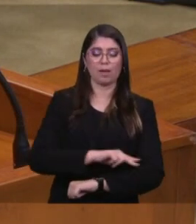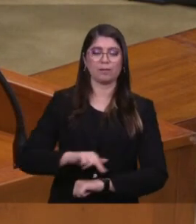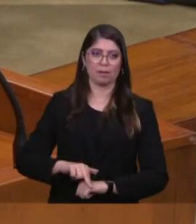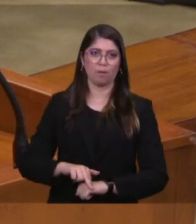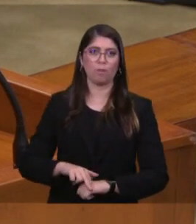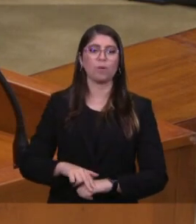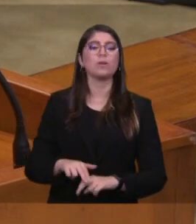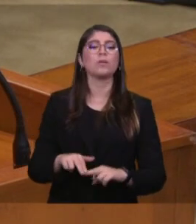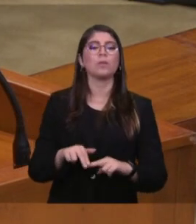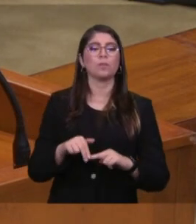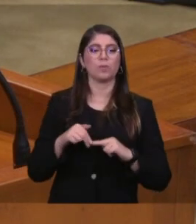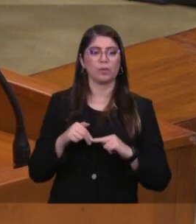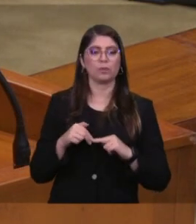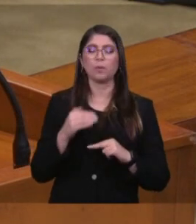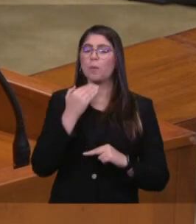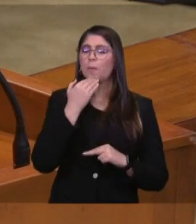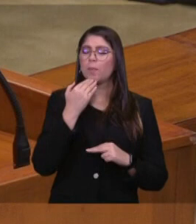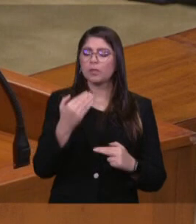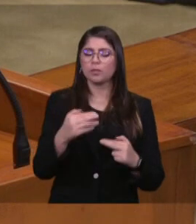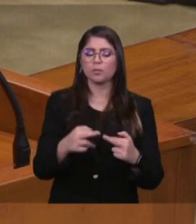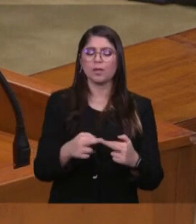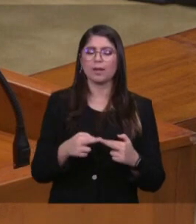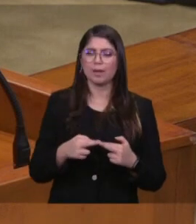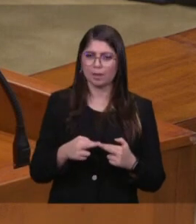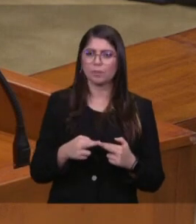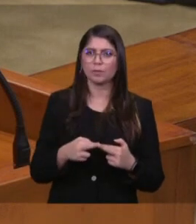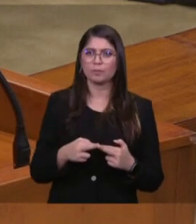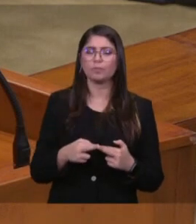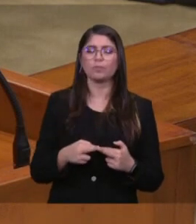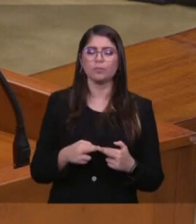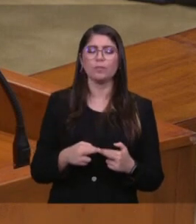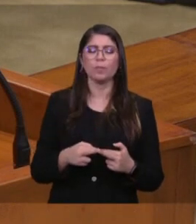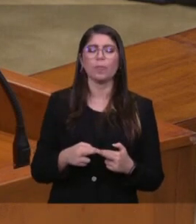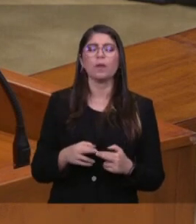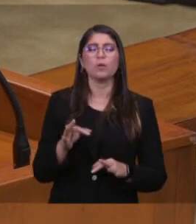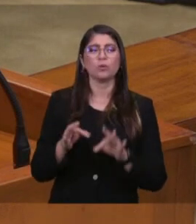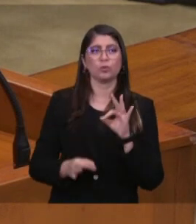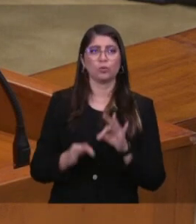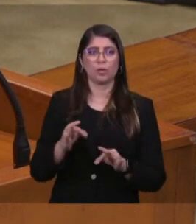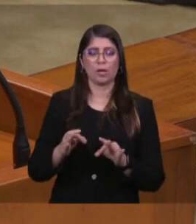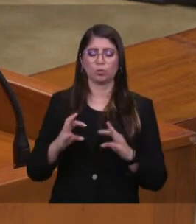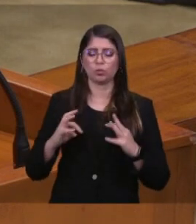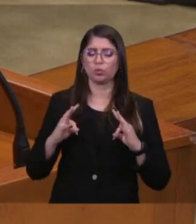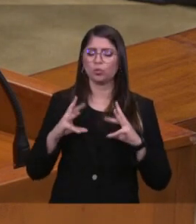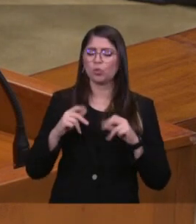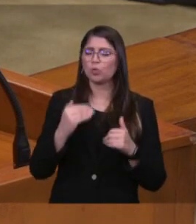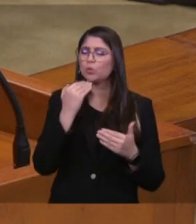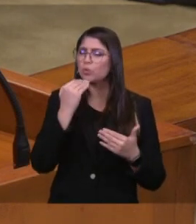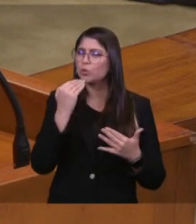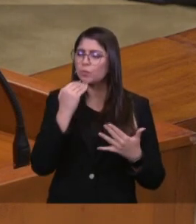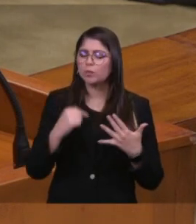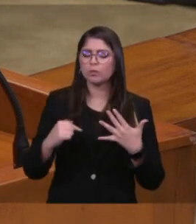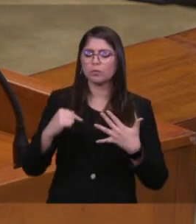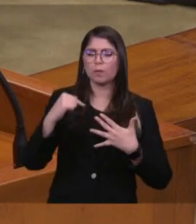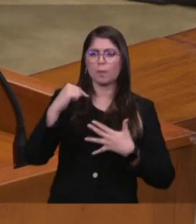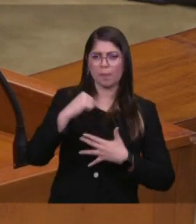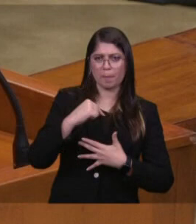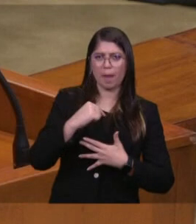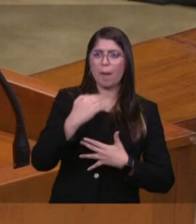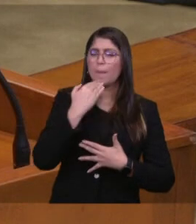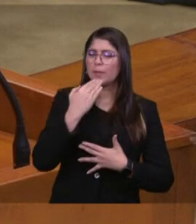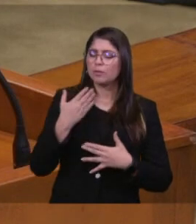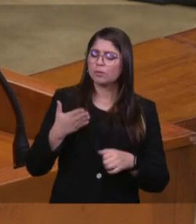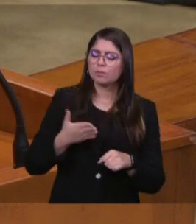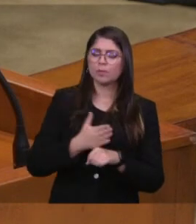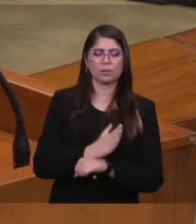termos, senhores ministros, requeremos que sejam reconhecidos e julgados procedentes todos os pedidos formulados na inicial,